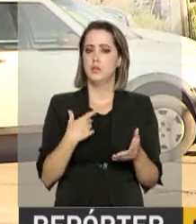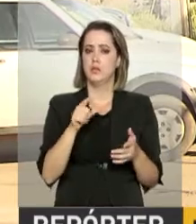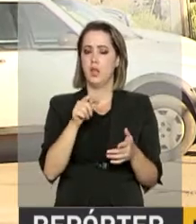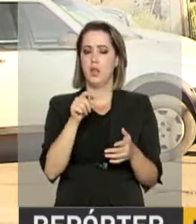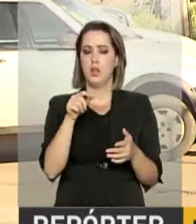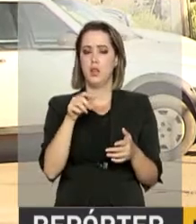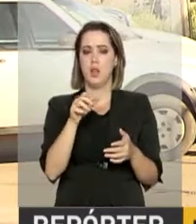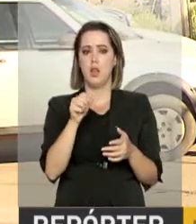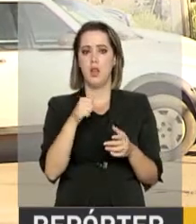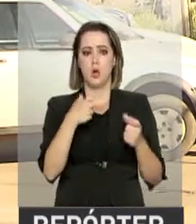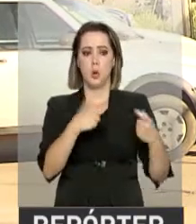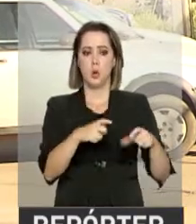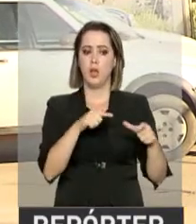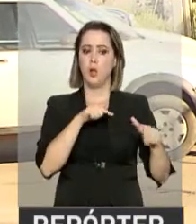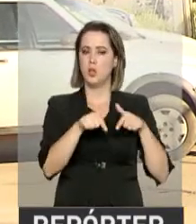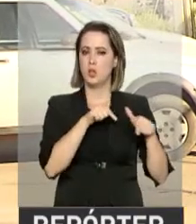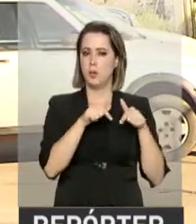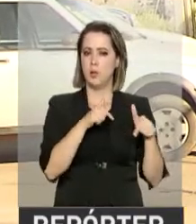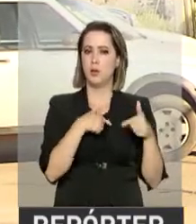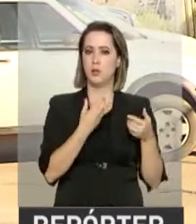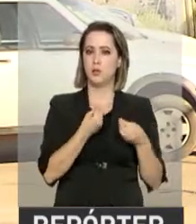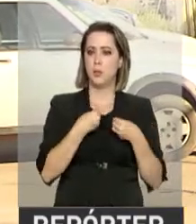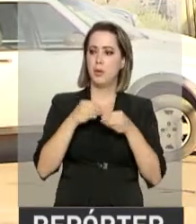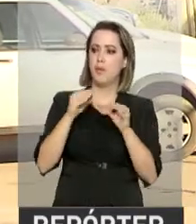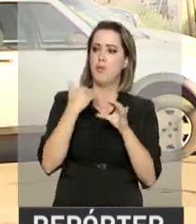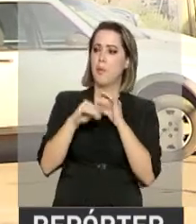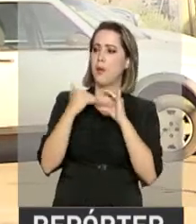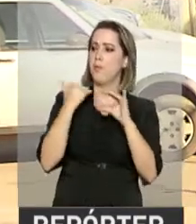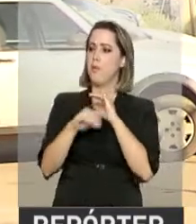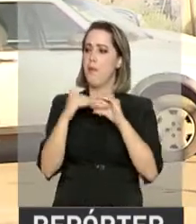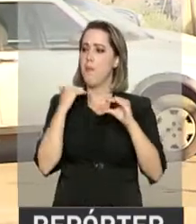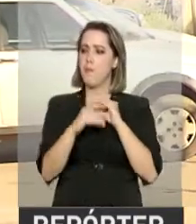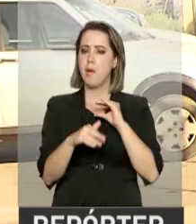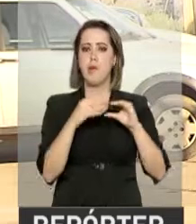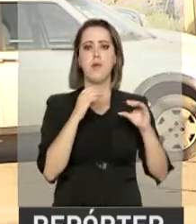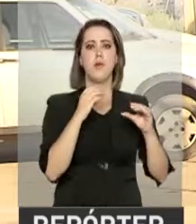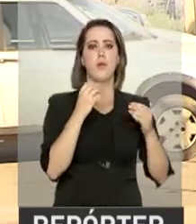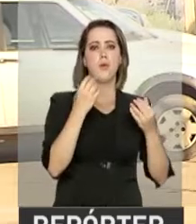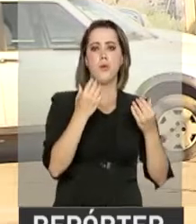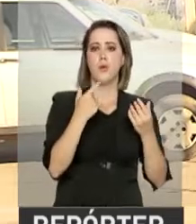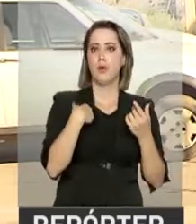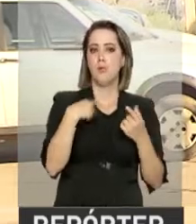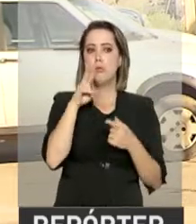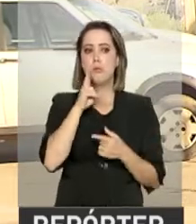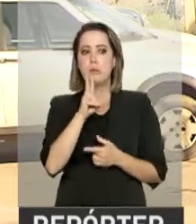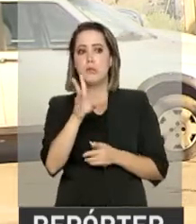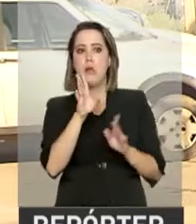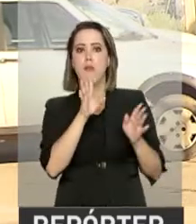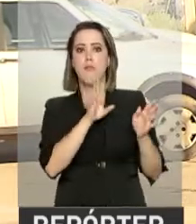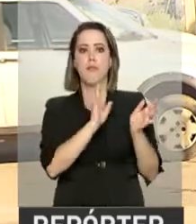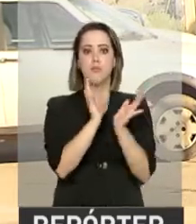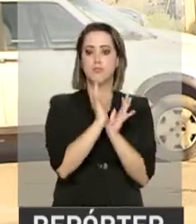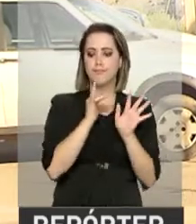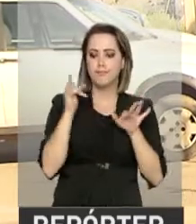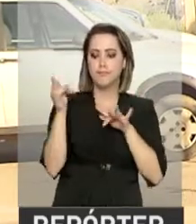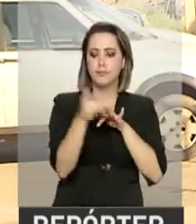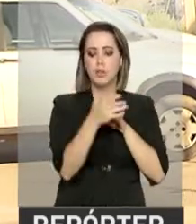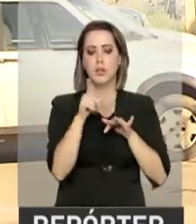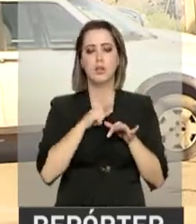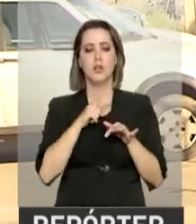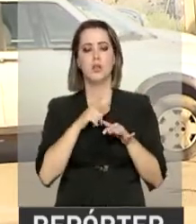trabalhador, mandava e-mails com currículos, olhava todo dia nas redes sociais, nos sites que tem vagas de